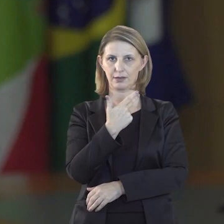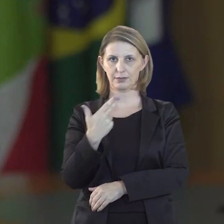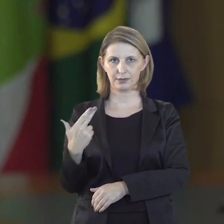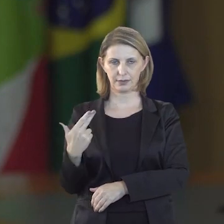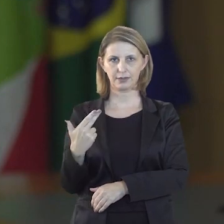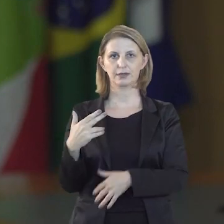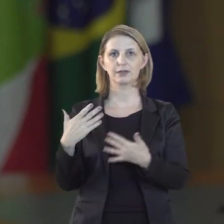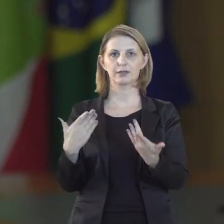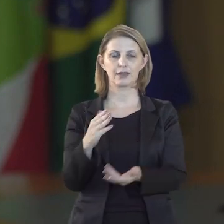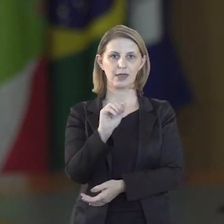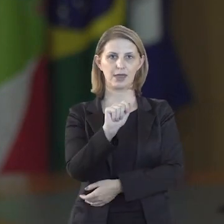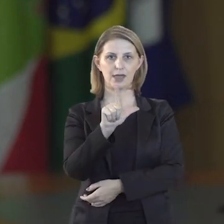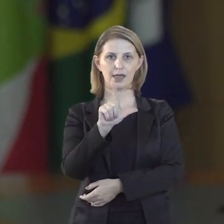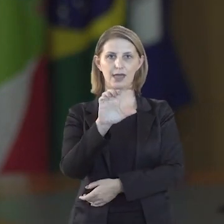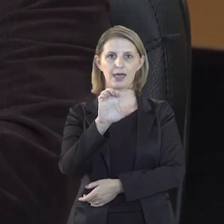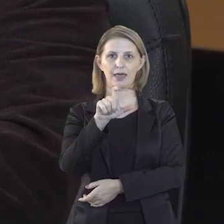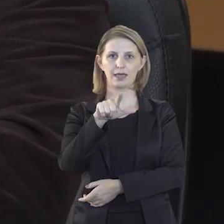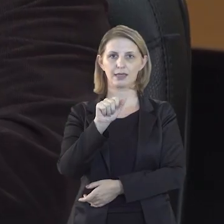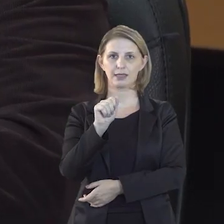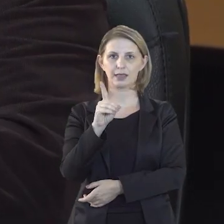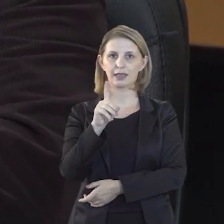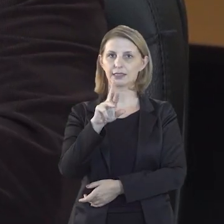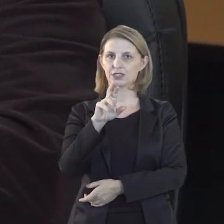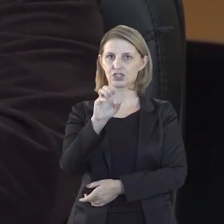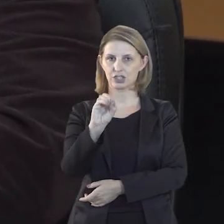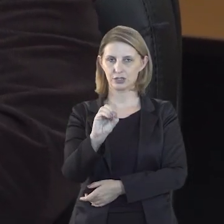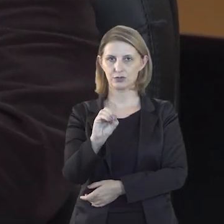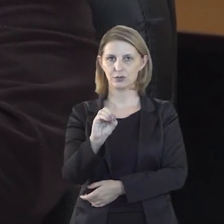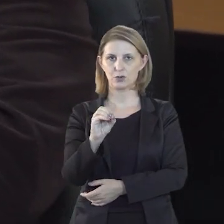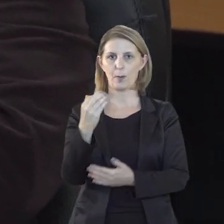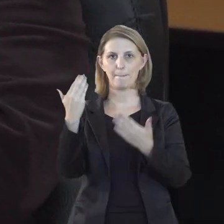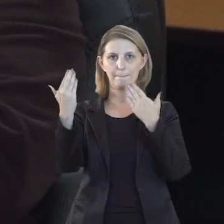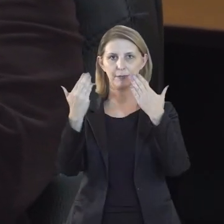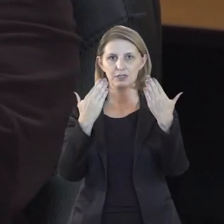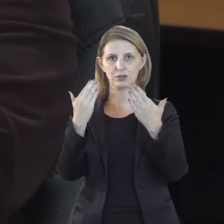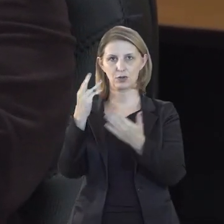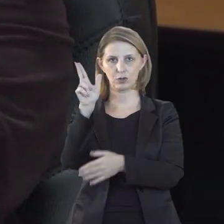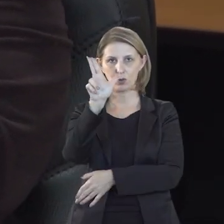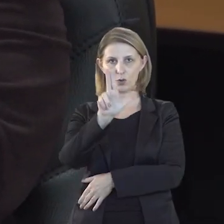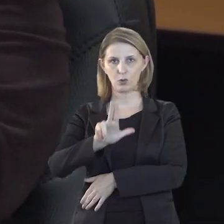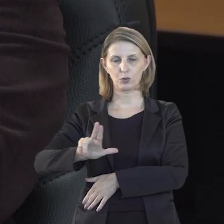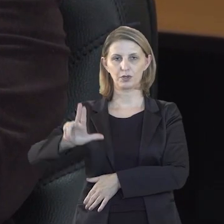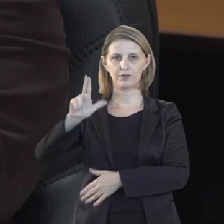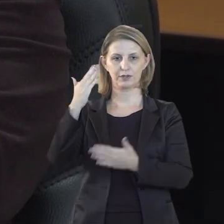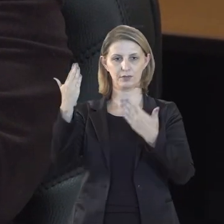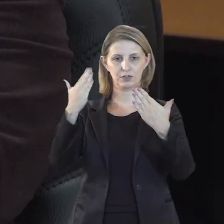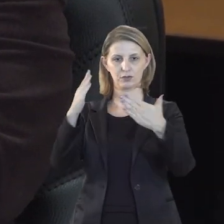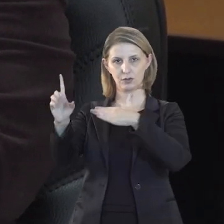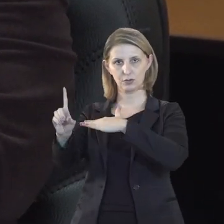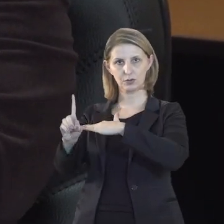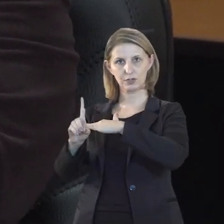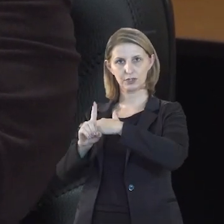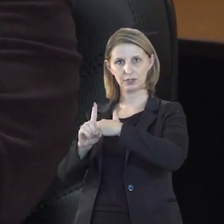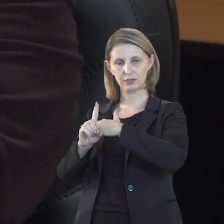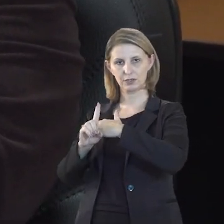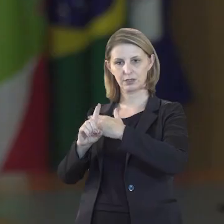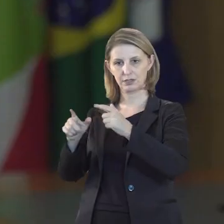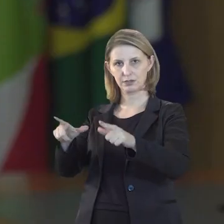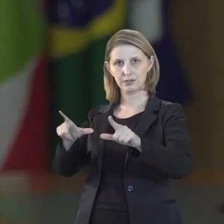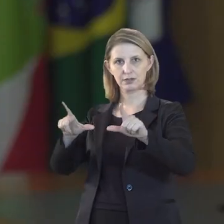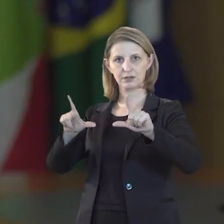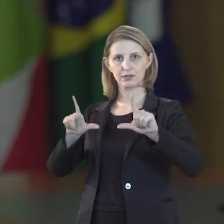alimentar. Alexandre Aleixo é psicólogo graduado pela Univille, atua como psicólogo clínico,